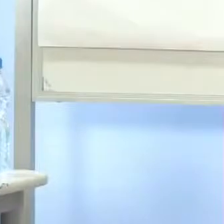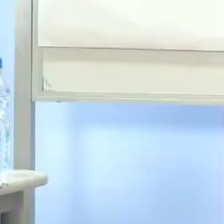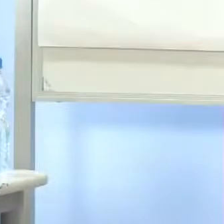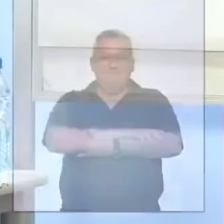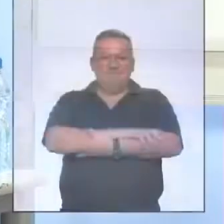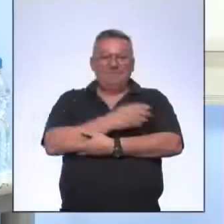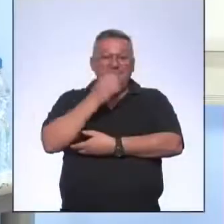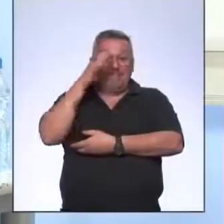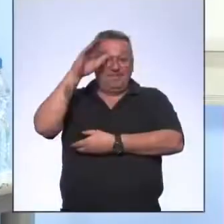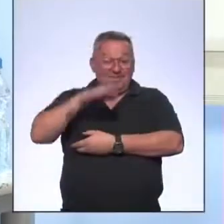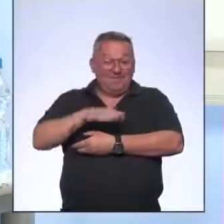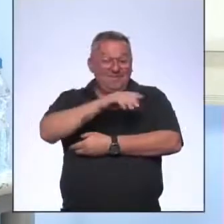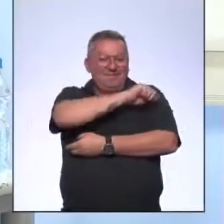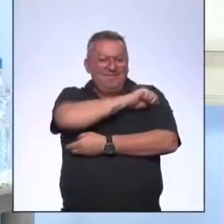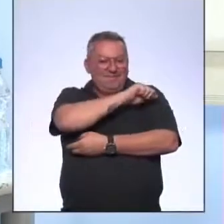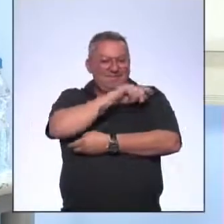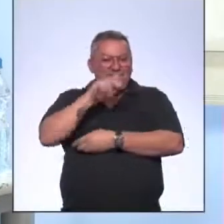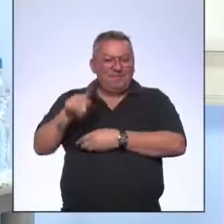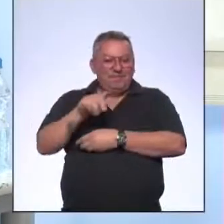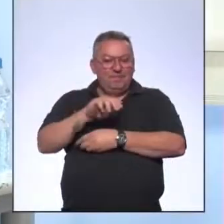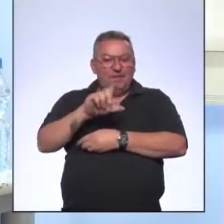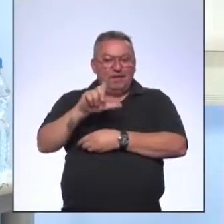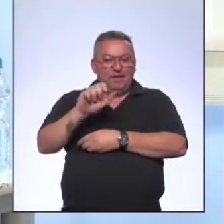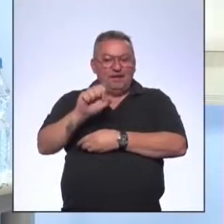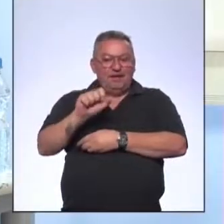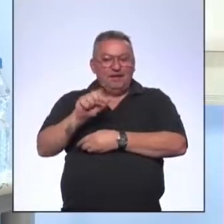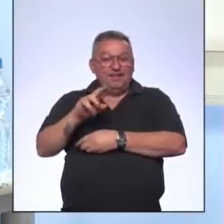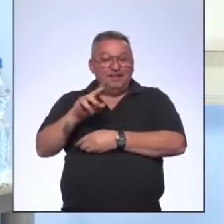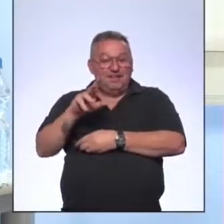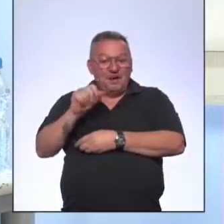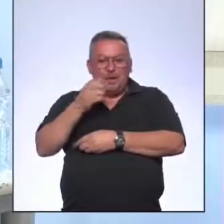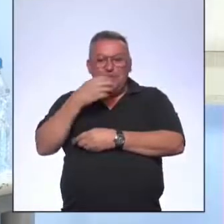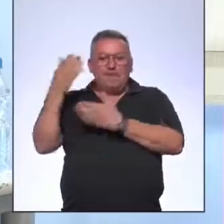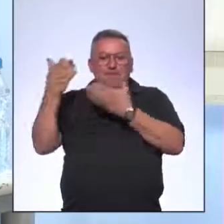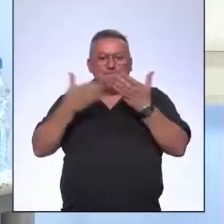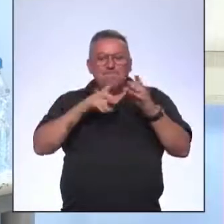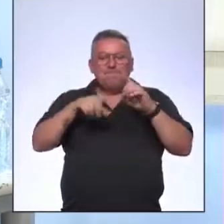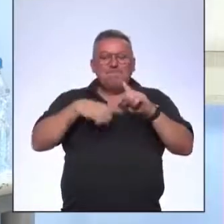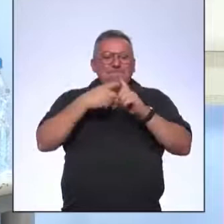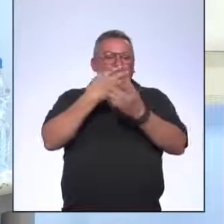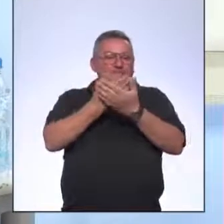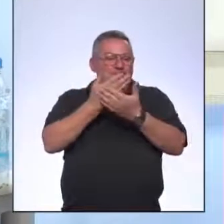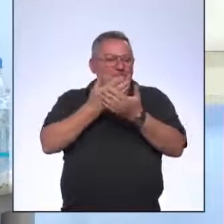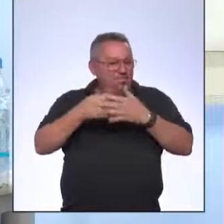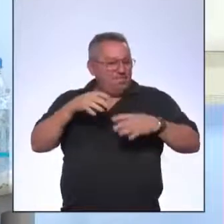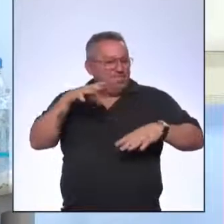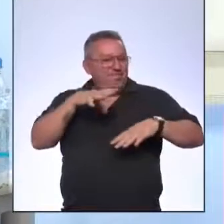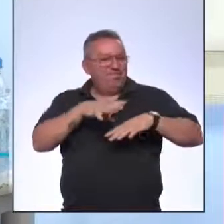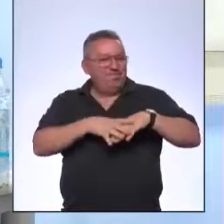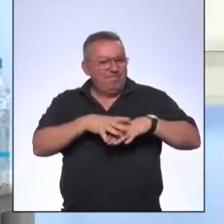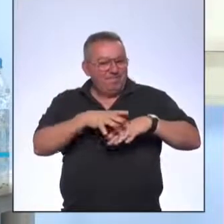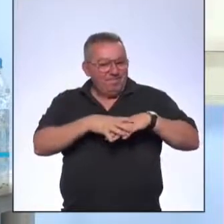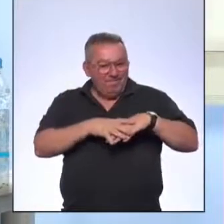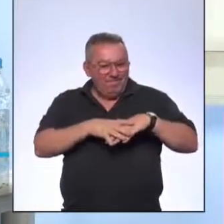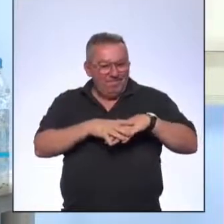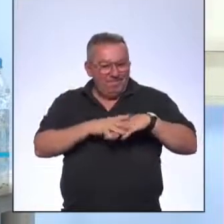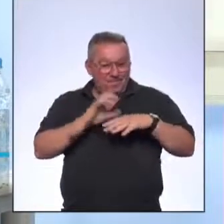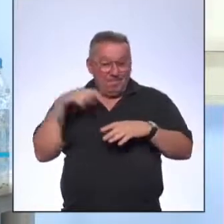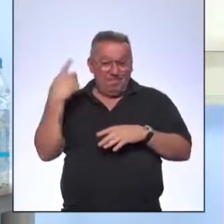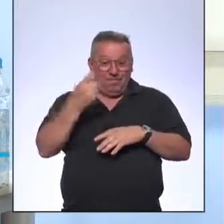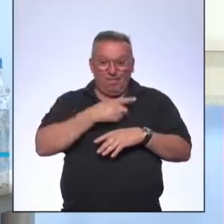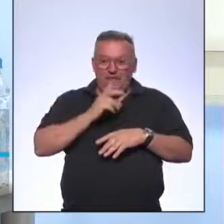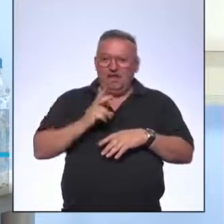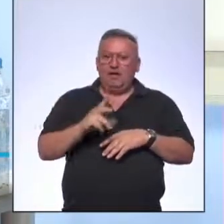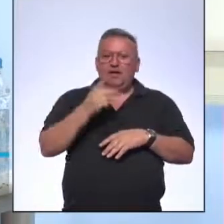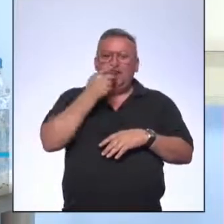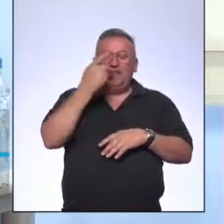boa tarde aluna sua professora Alessandra bem-vindos a mais uma aula de matemática nós